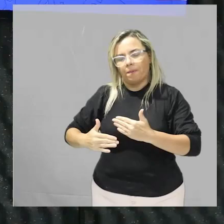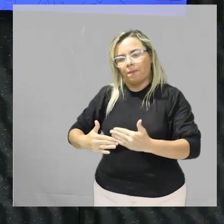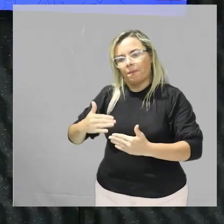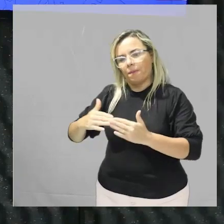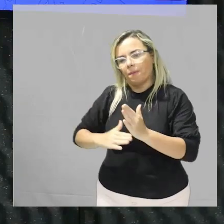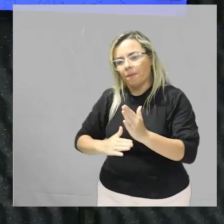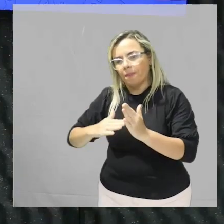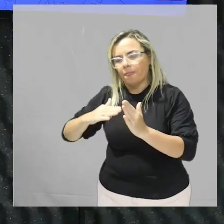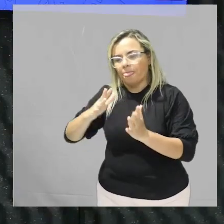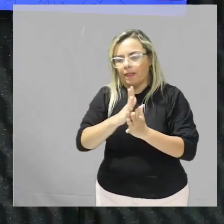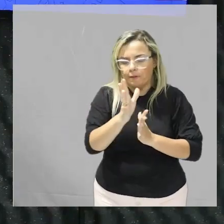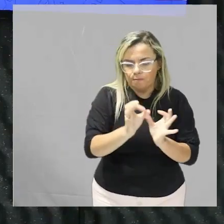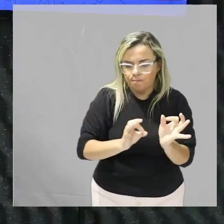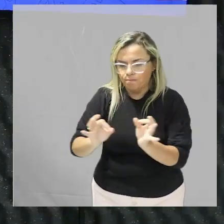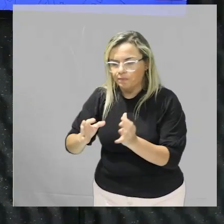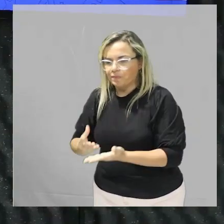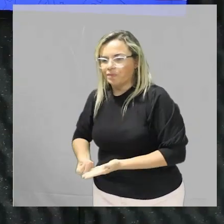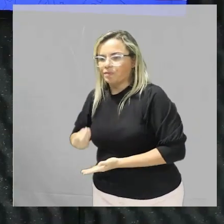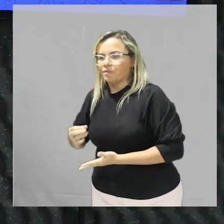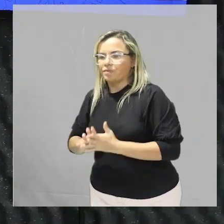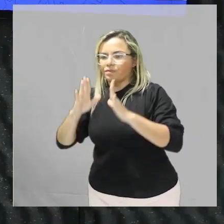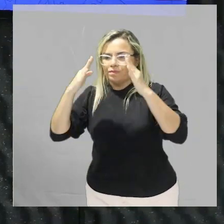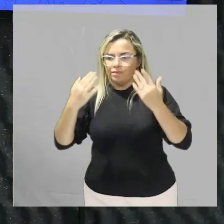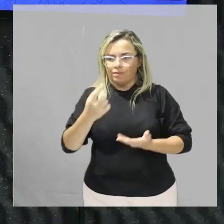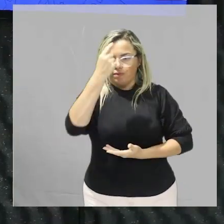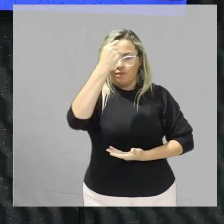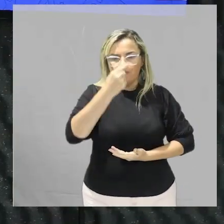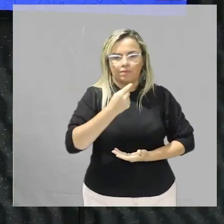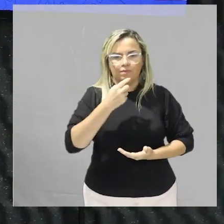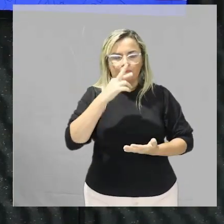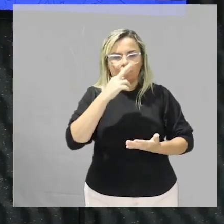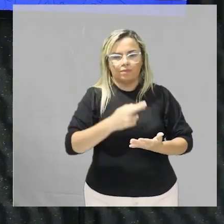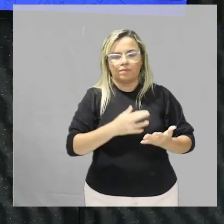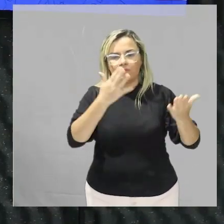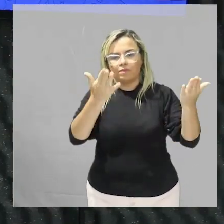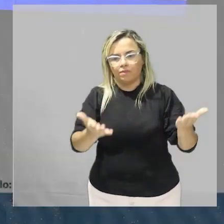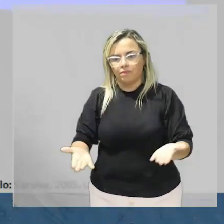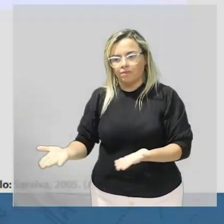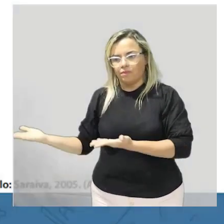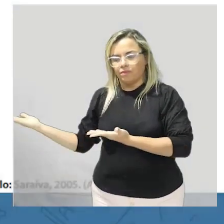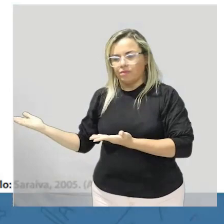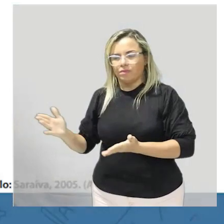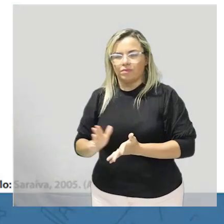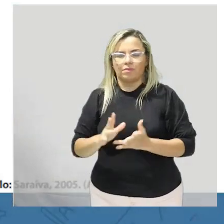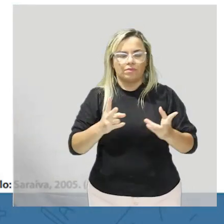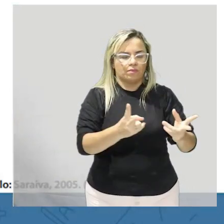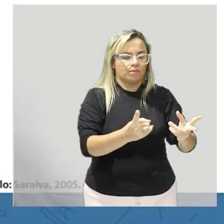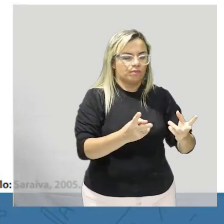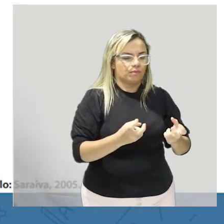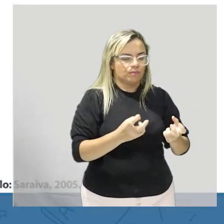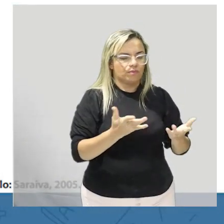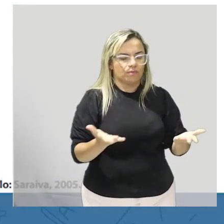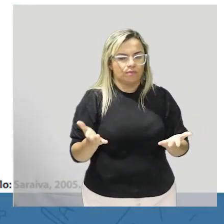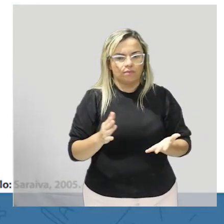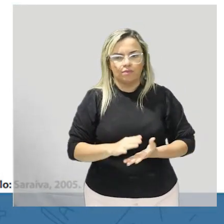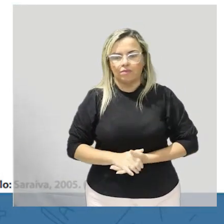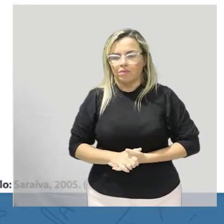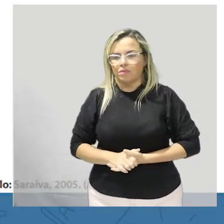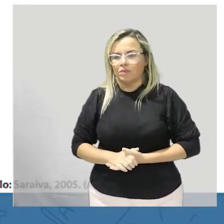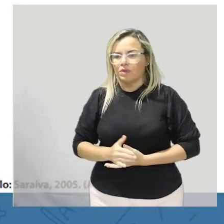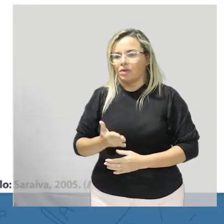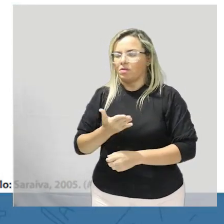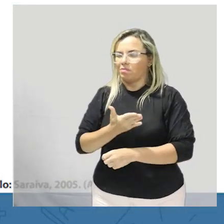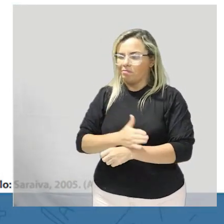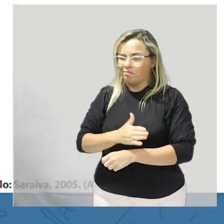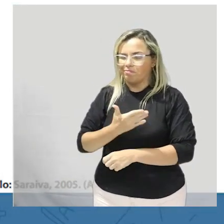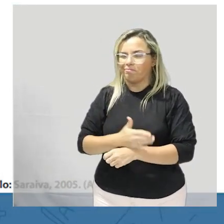de organização da vida. Analise a imagem para responder a questão. Então, você vai perceber que tem quase praticamente a mesma